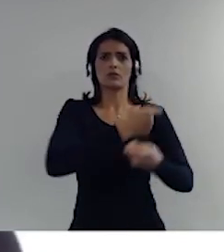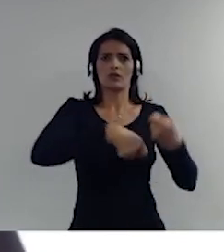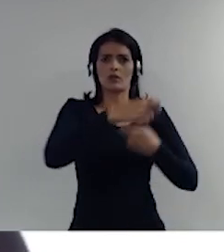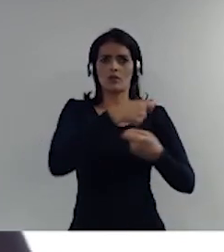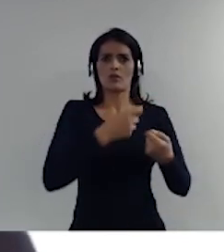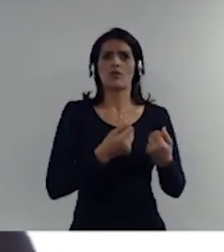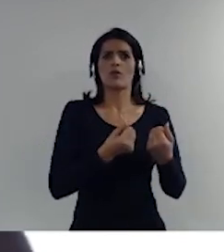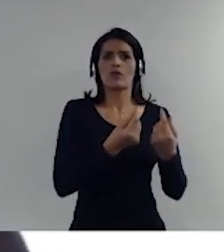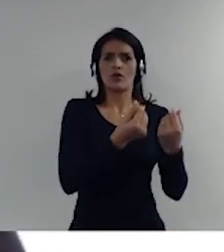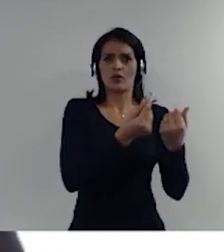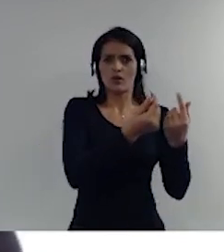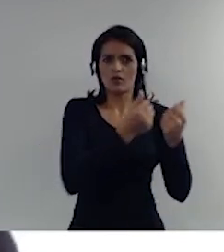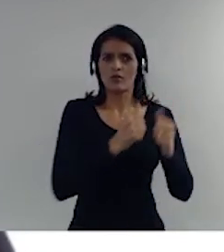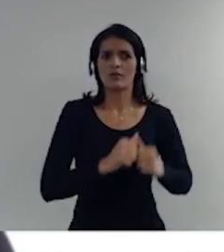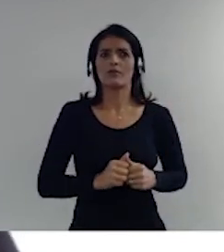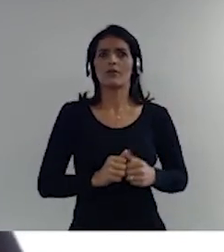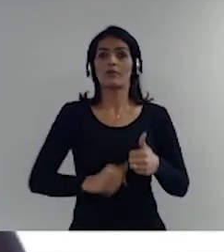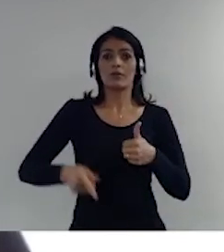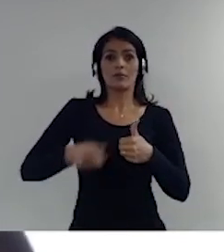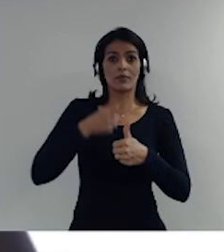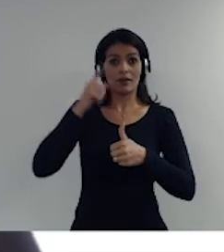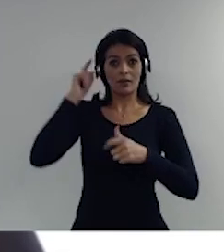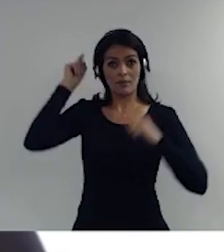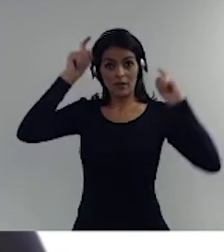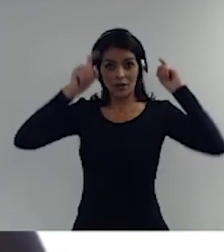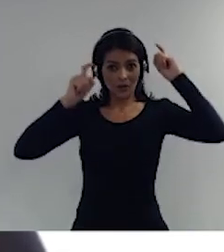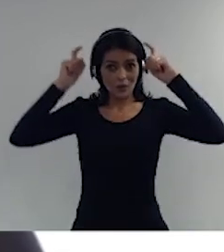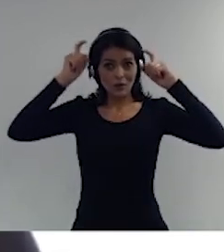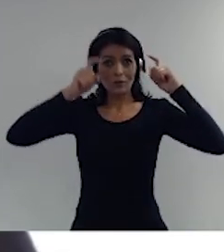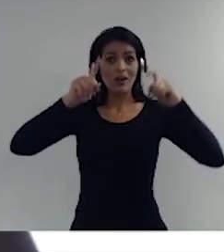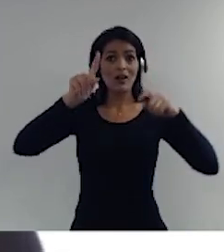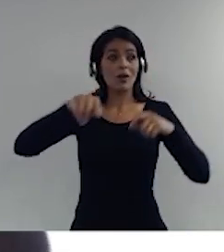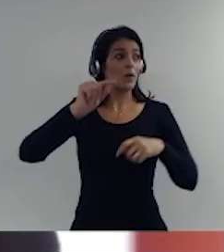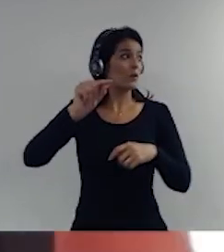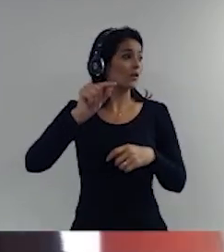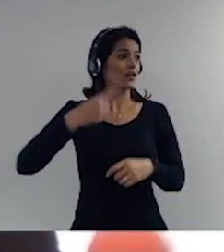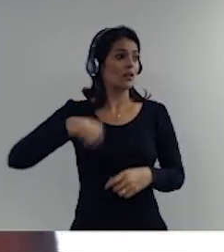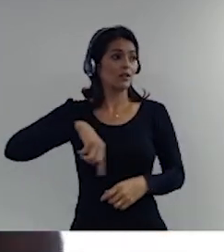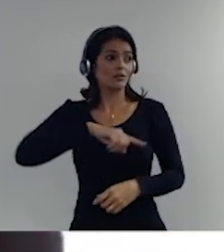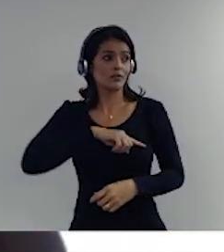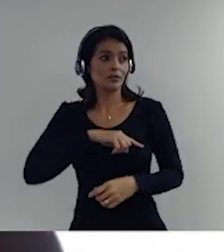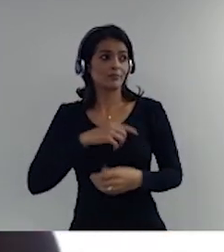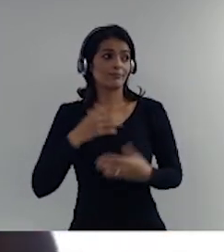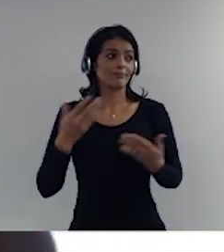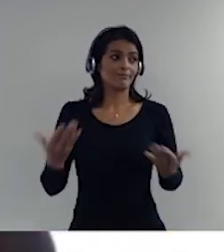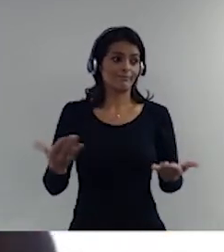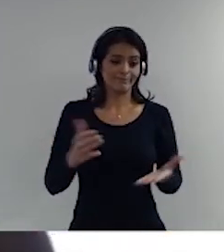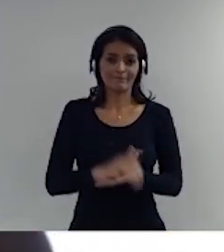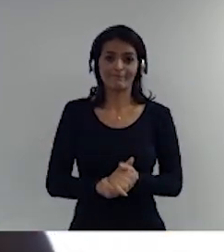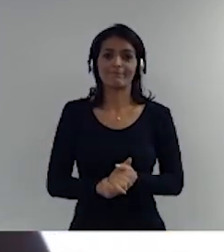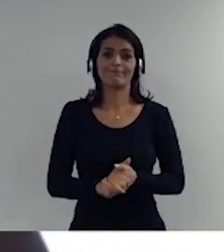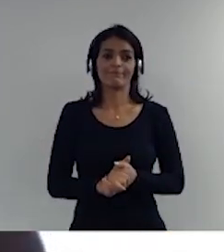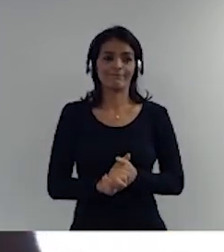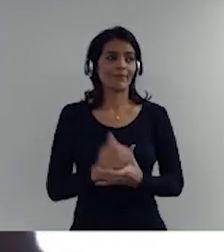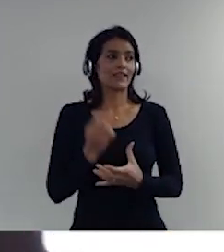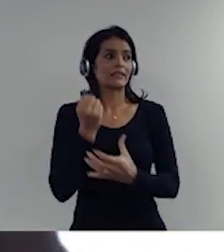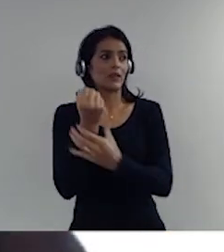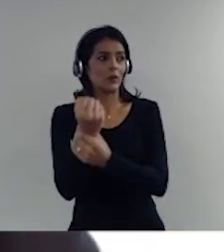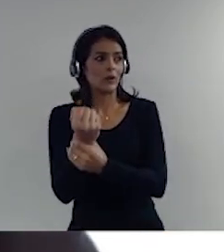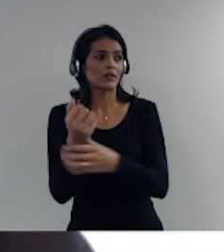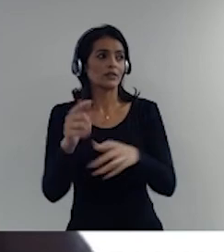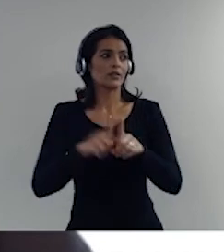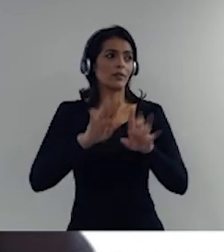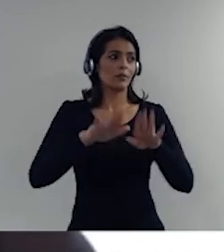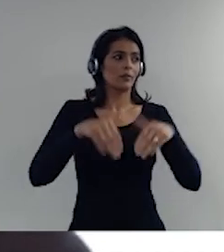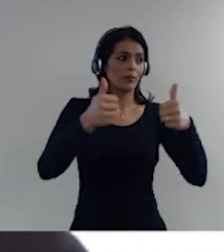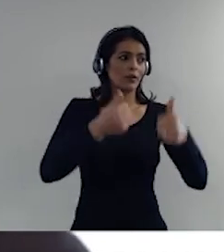isso, a primeira preocupação, evidentemente, que nós tivemos, além, evidentemente, da segurança e do bem-estar dos